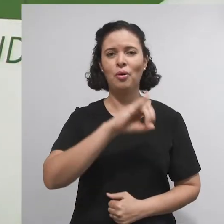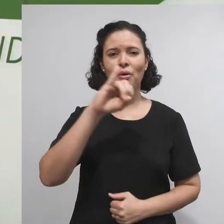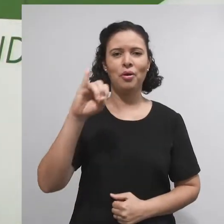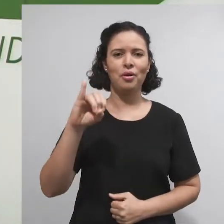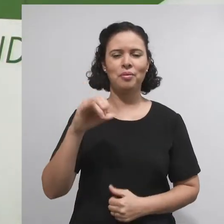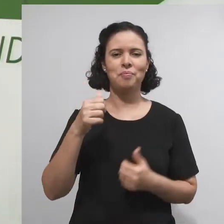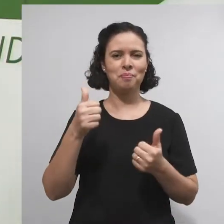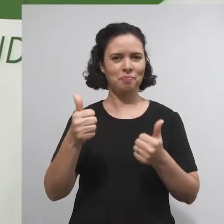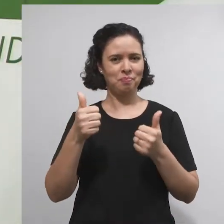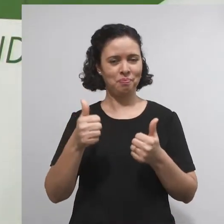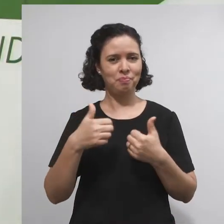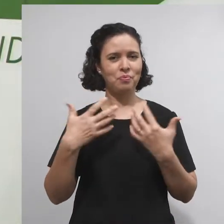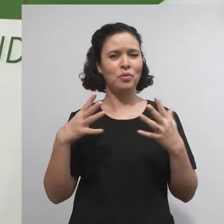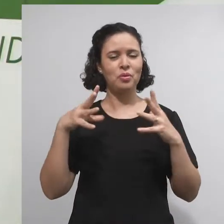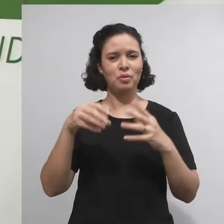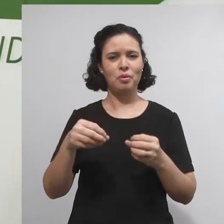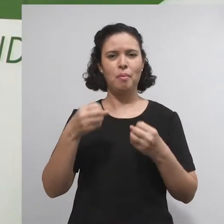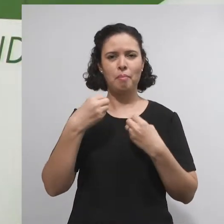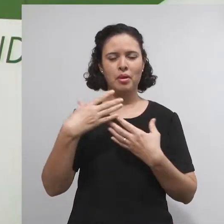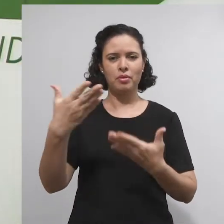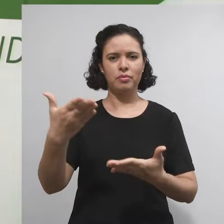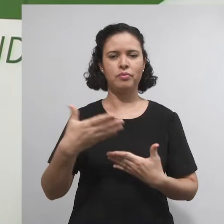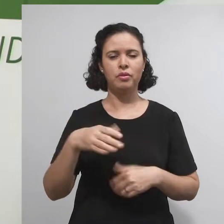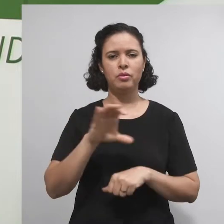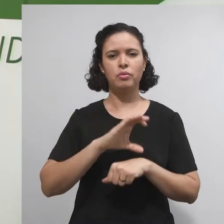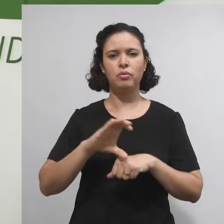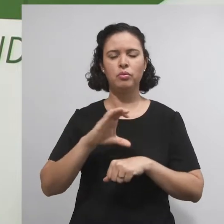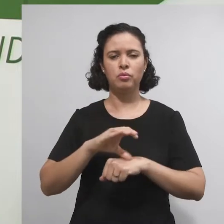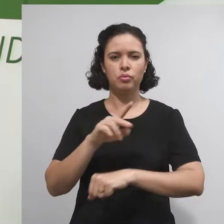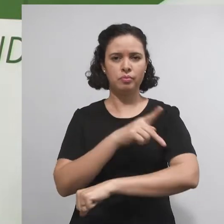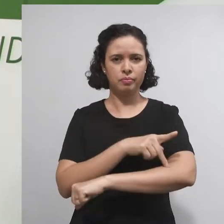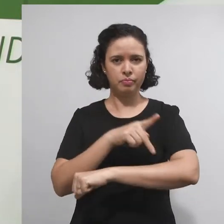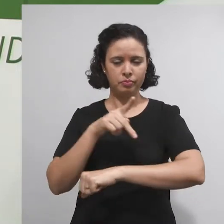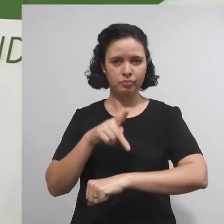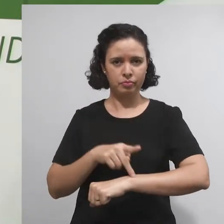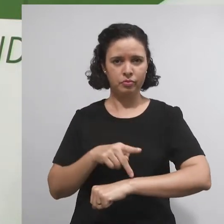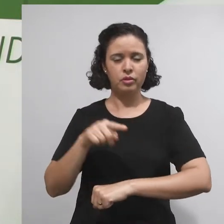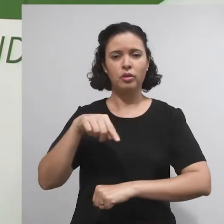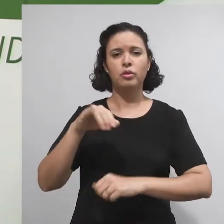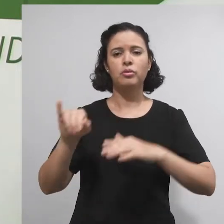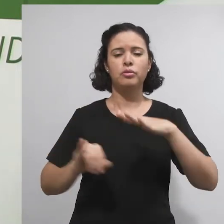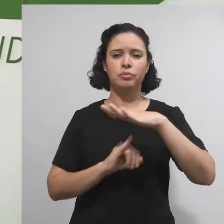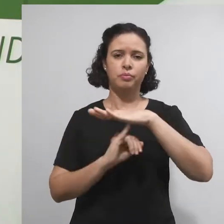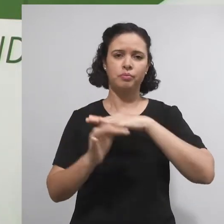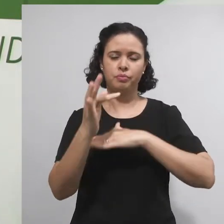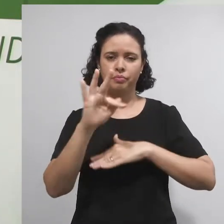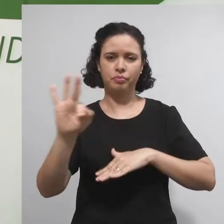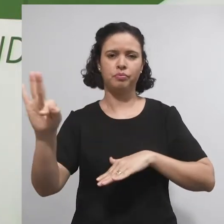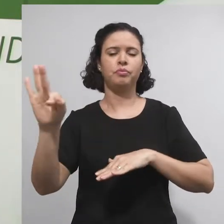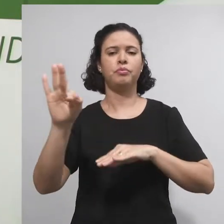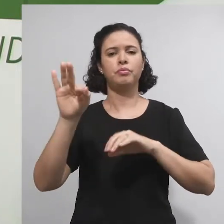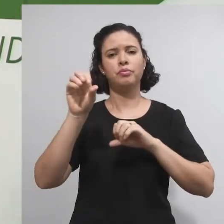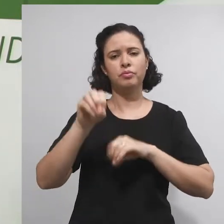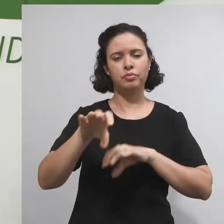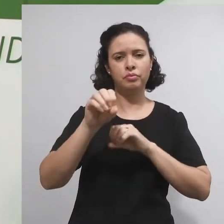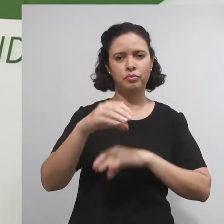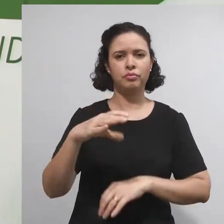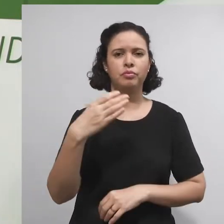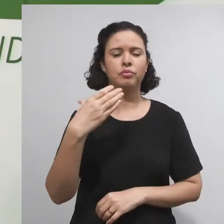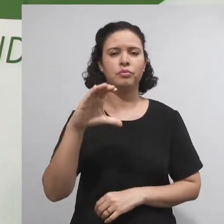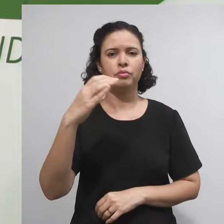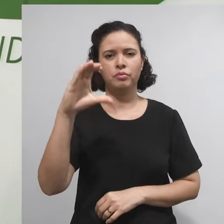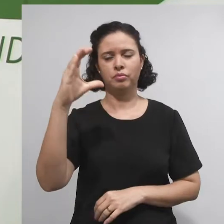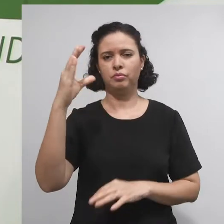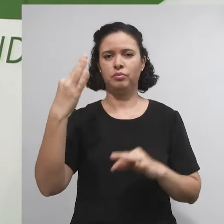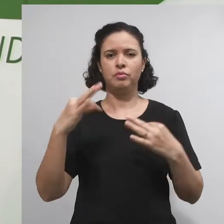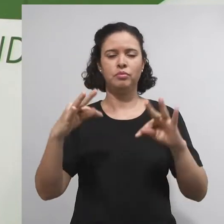Saudações, pessoas! Sejam bem-vindos ao curso de Licenciatura em Pedagogia do Instituto Federal de Educação, Ciência e